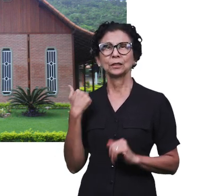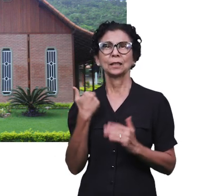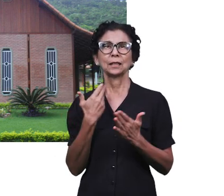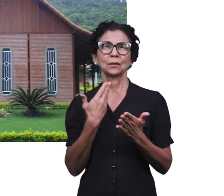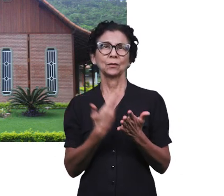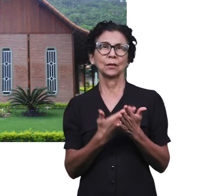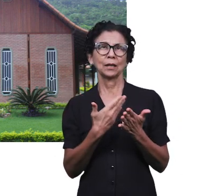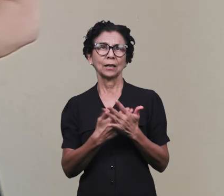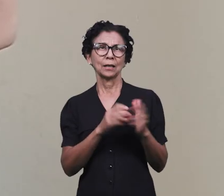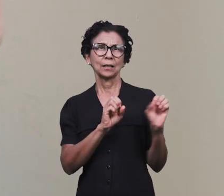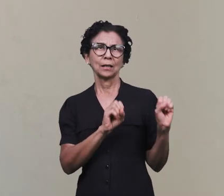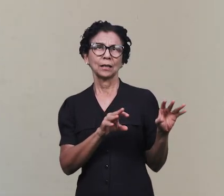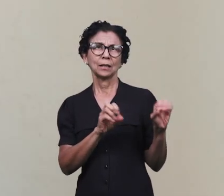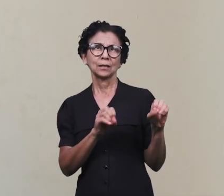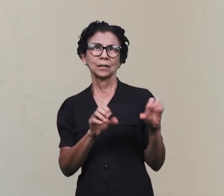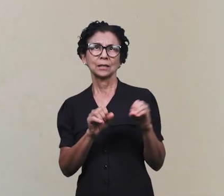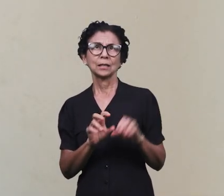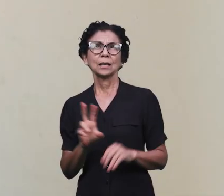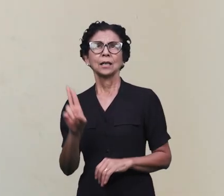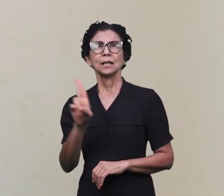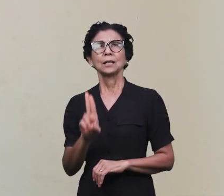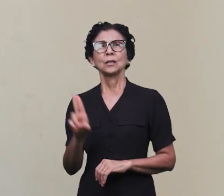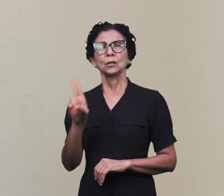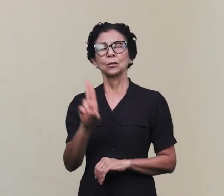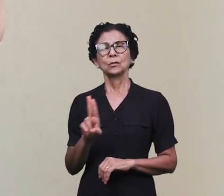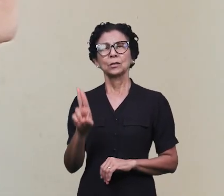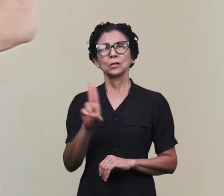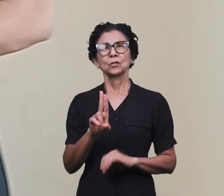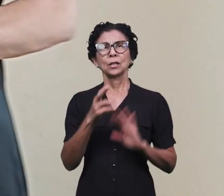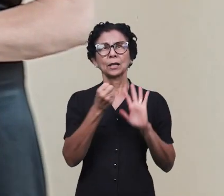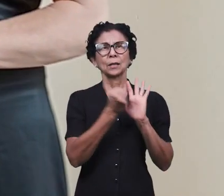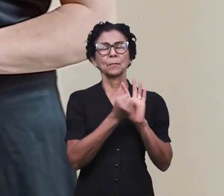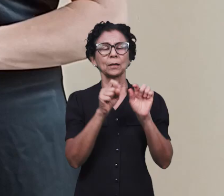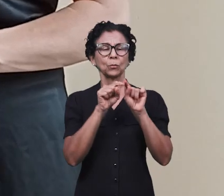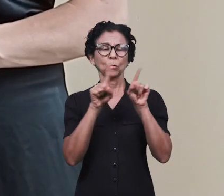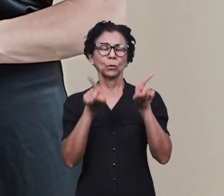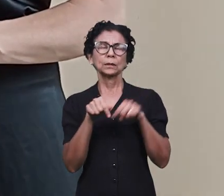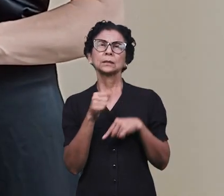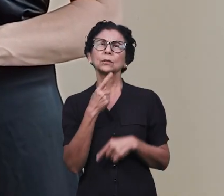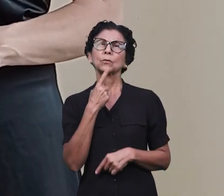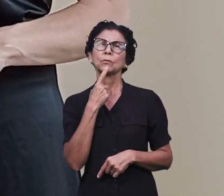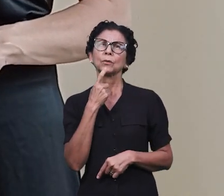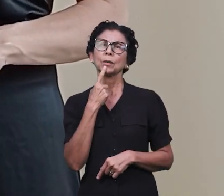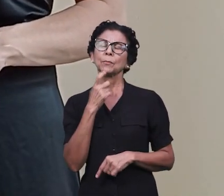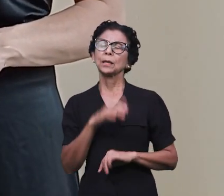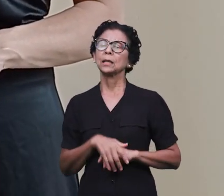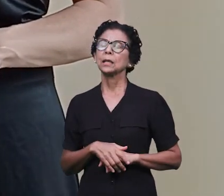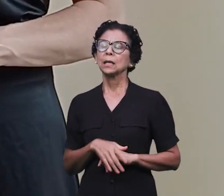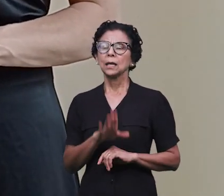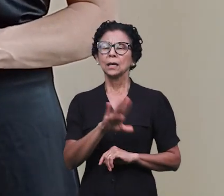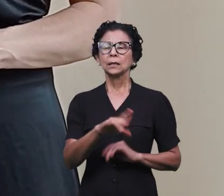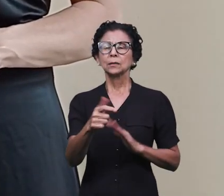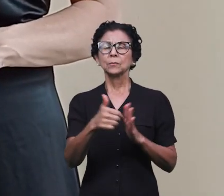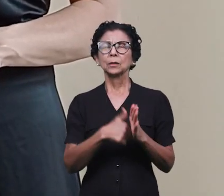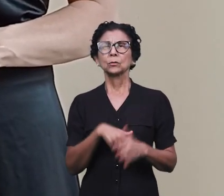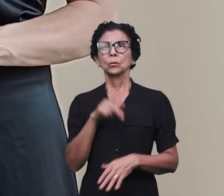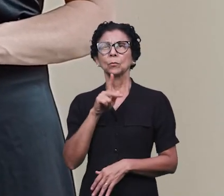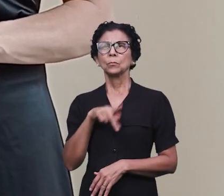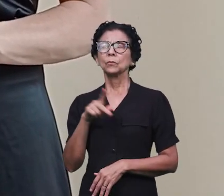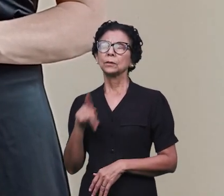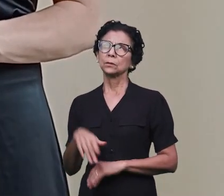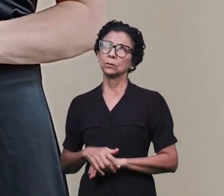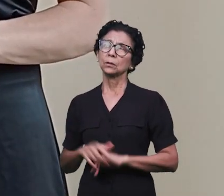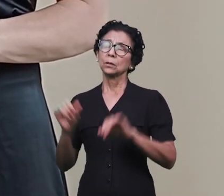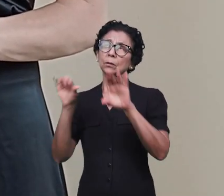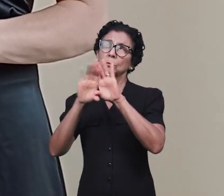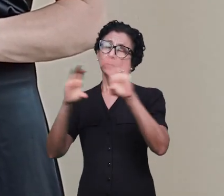era sobre Jacó. E aí eu representei Jacó só como um coração vermelho. E a criança me falou assim: professora, quando eu chegar